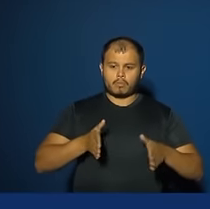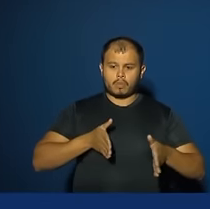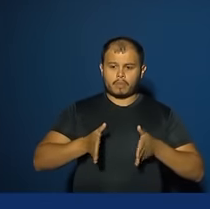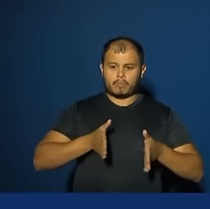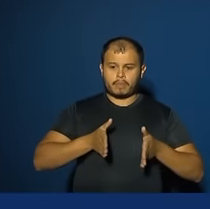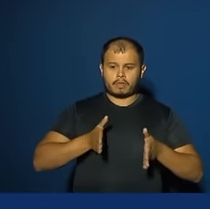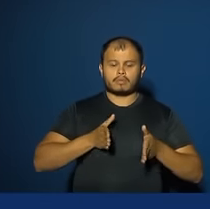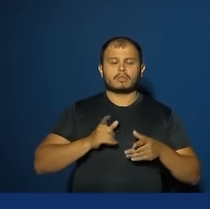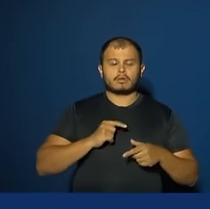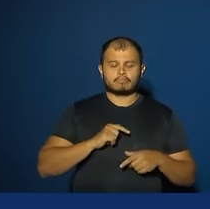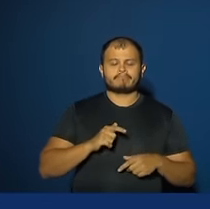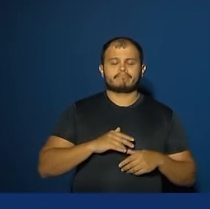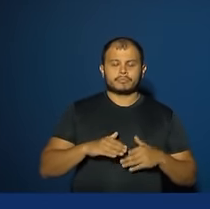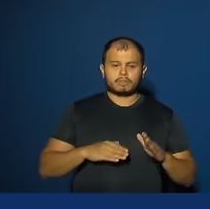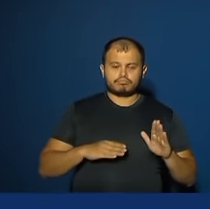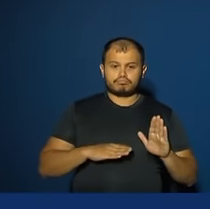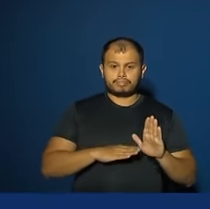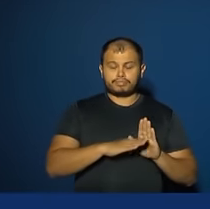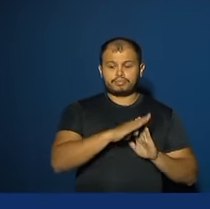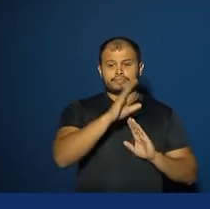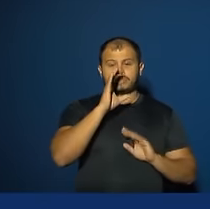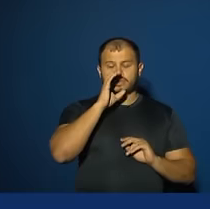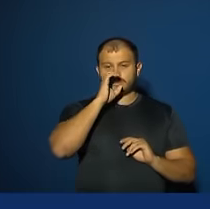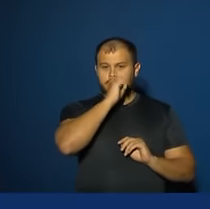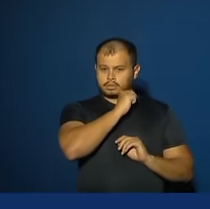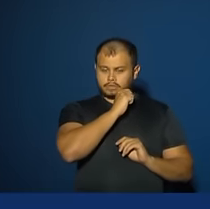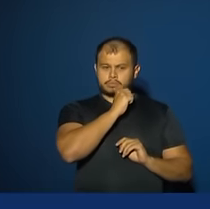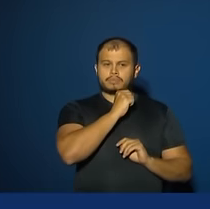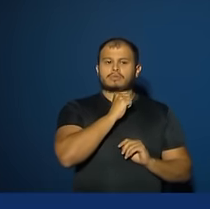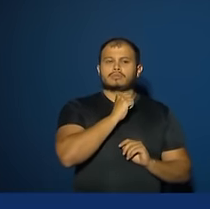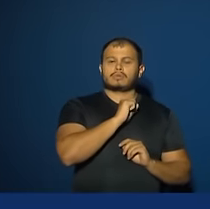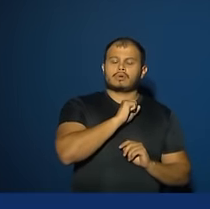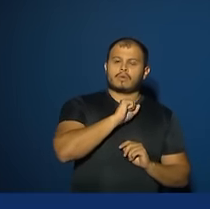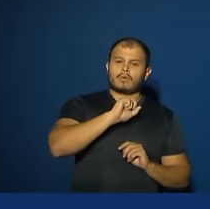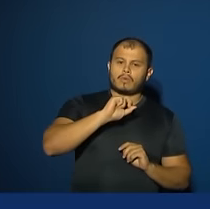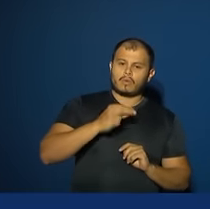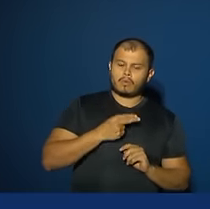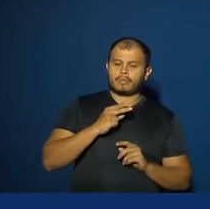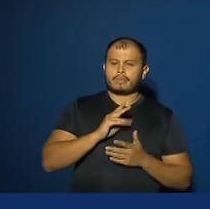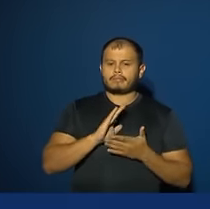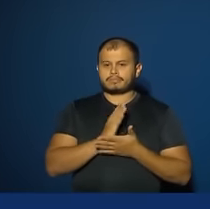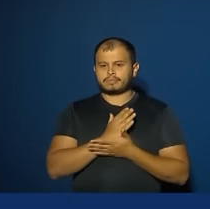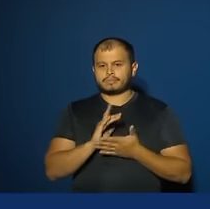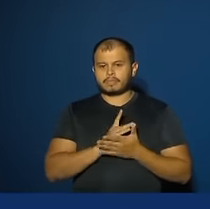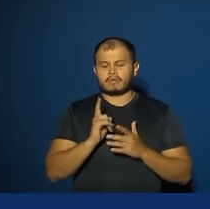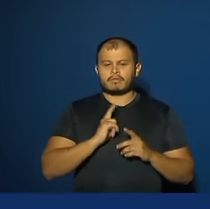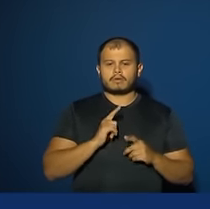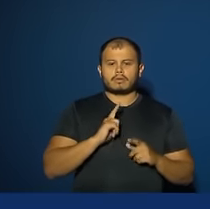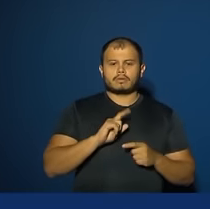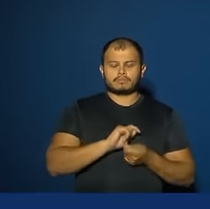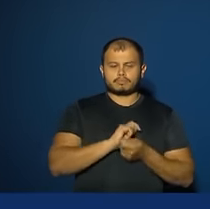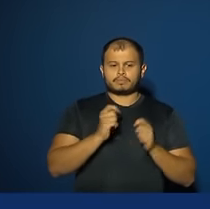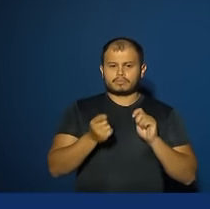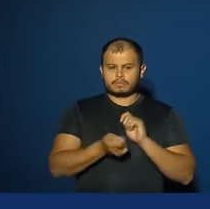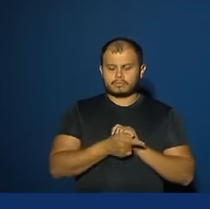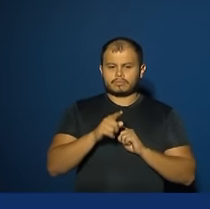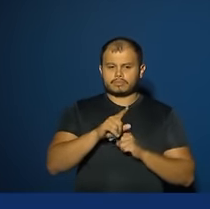ancoragem acelerou o processo de gerar mais inflação e a ancoragem das expectativas tornou esse